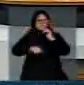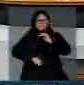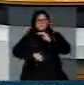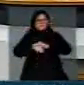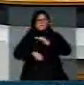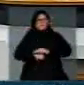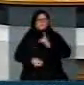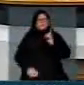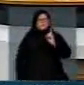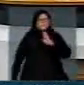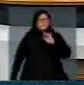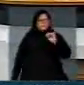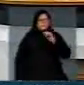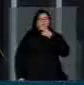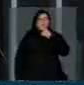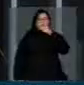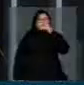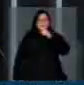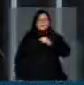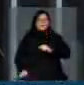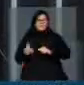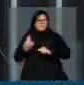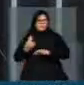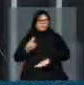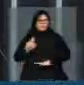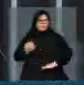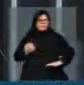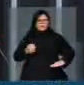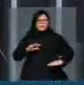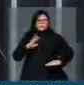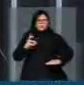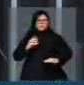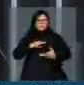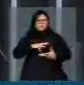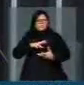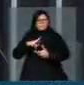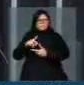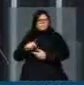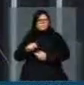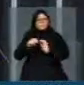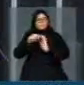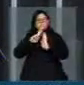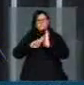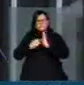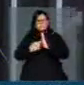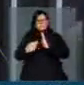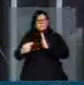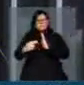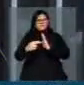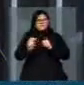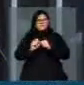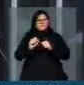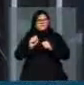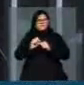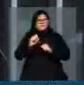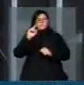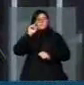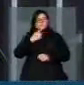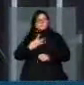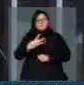de homens, mulheres e crianças de todo o mundo, as Nações Unidas proclamaram 3 de dezembro como Dia Internacional das Pessoas